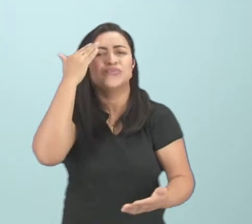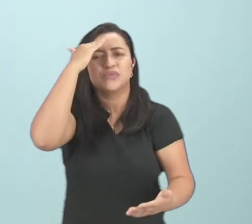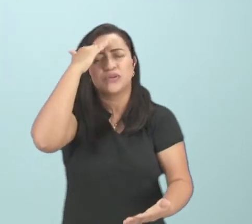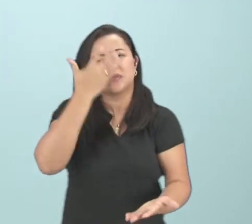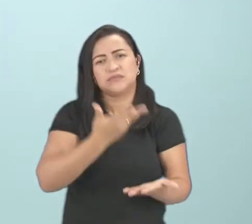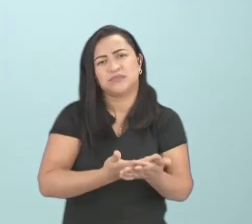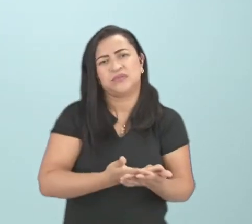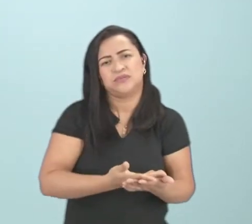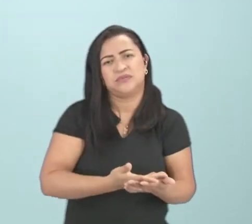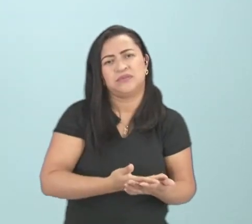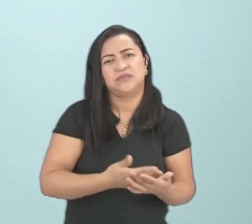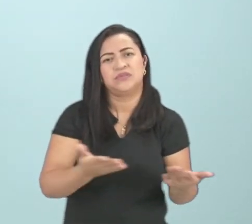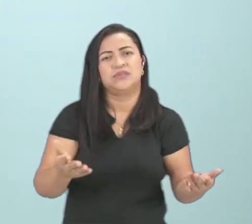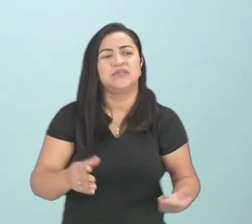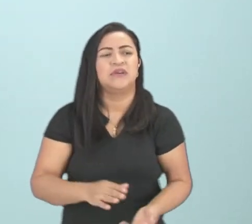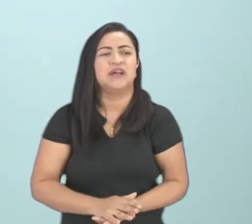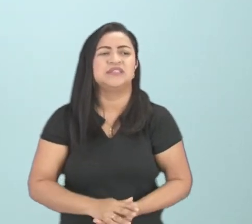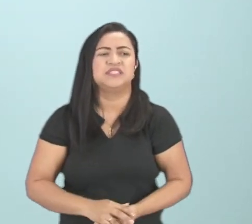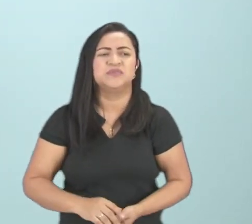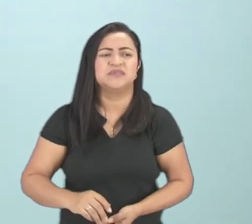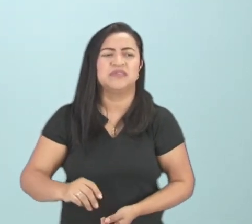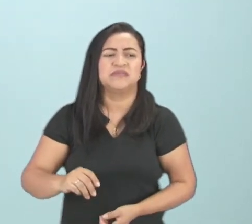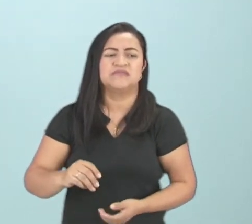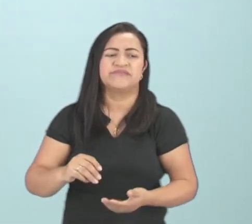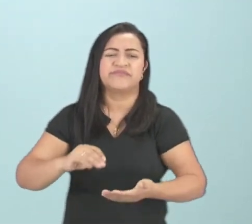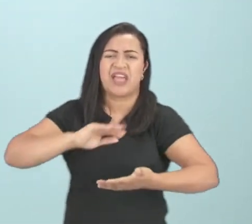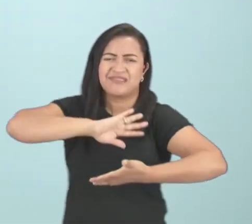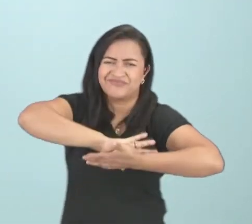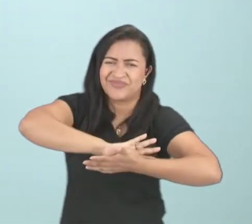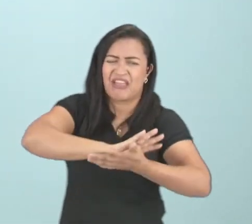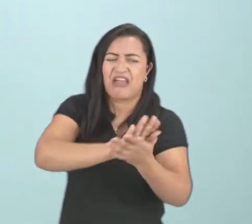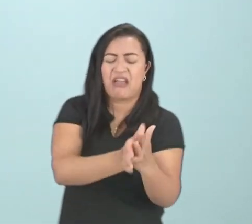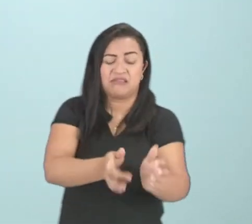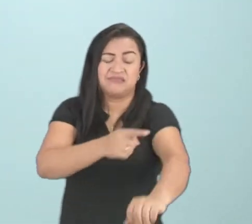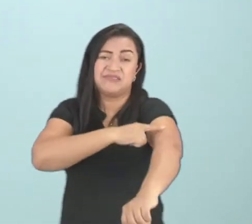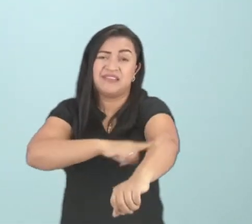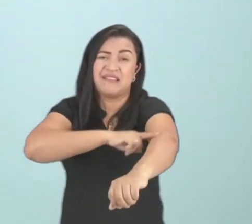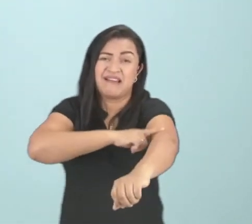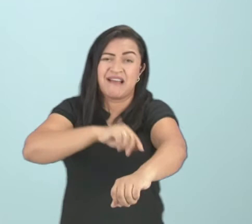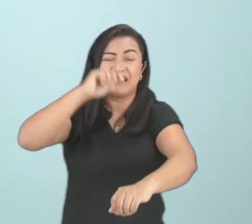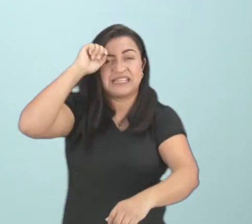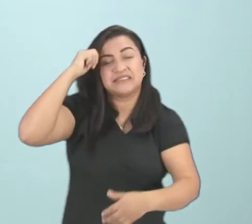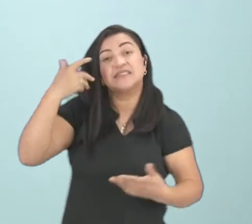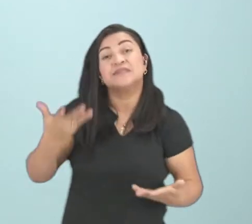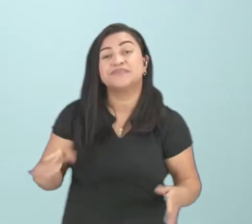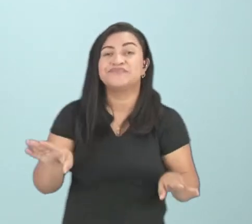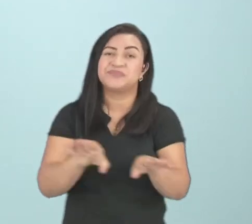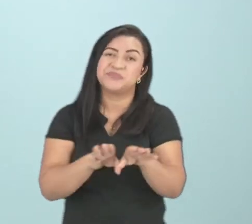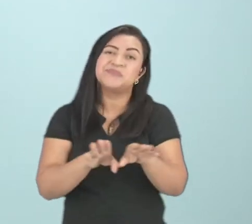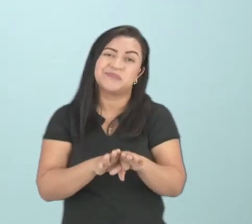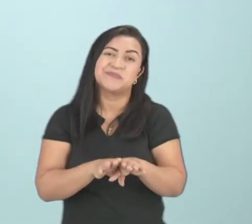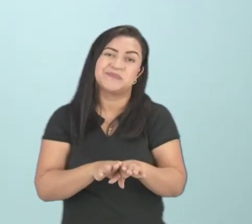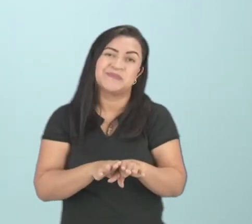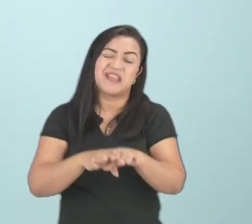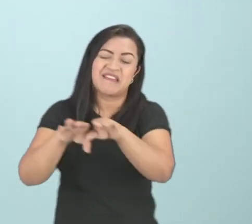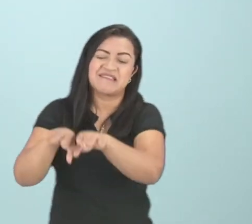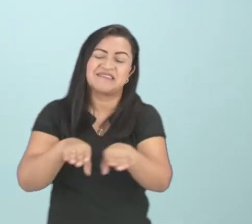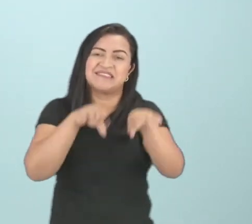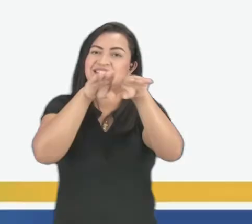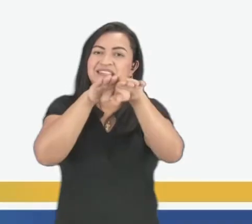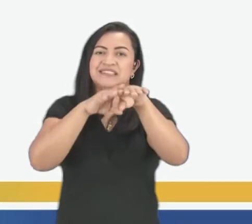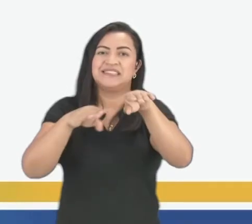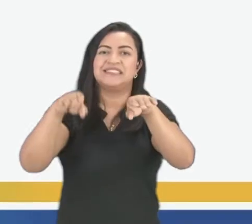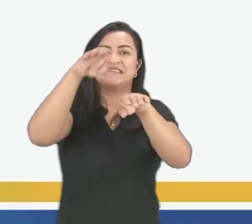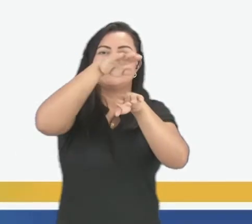capacidade. O racismo, né, é um conjunto de teorias e crenças estabelecendo assim, hierarquia entre as